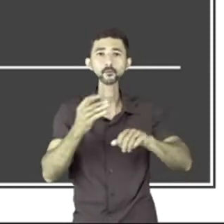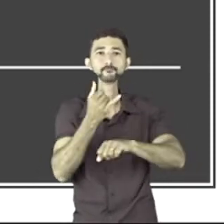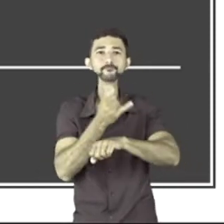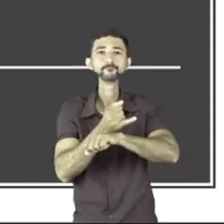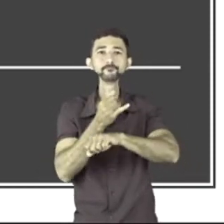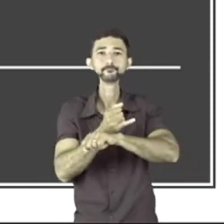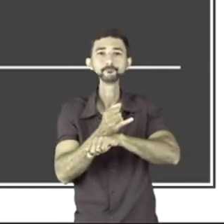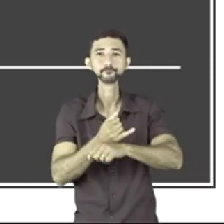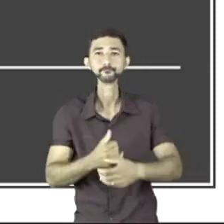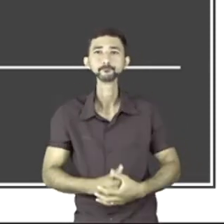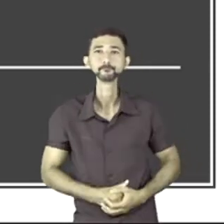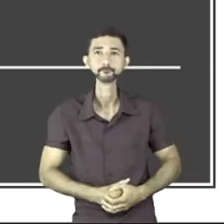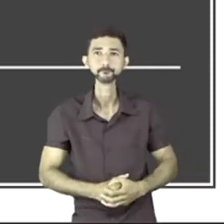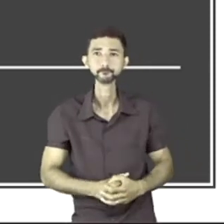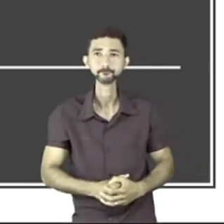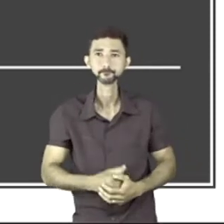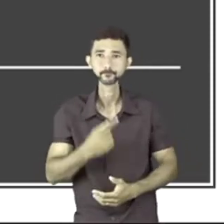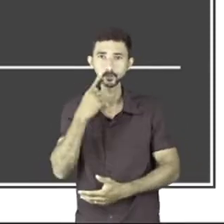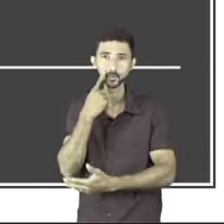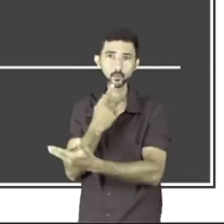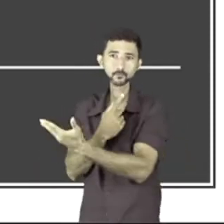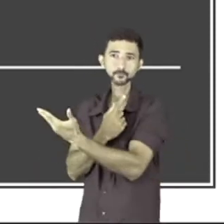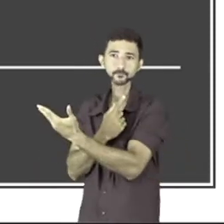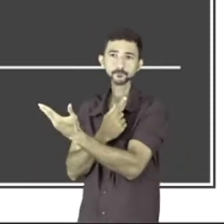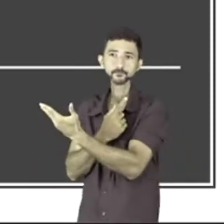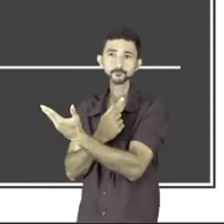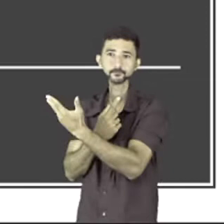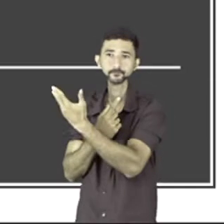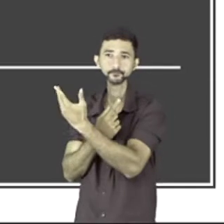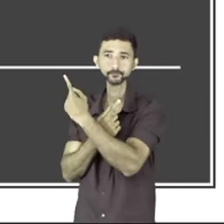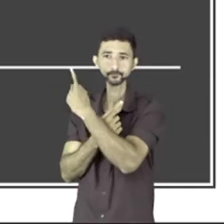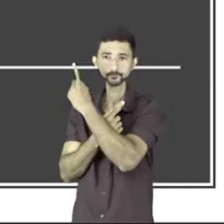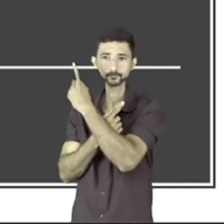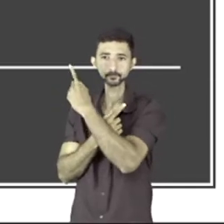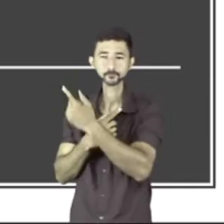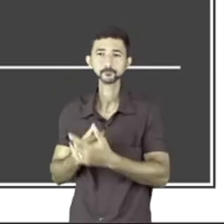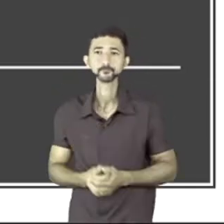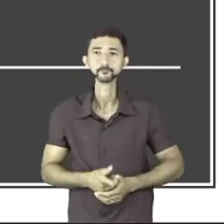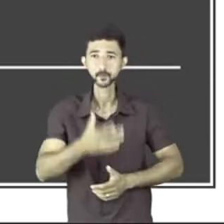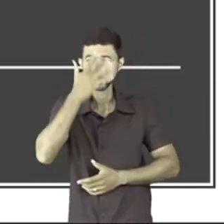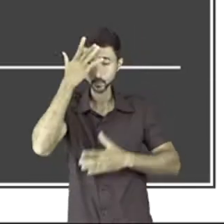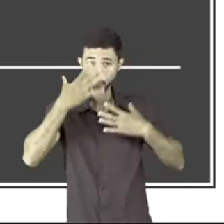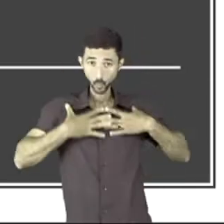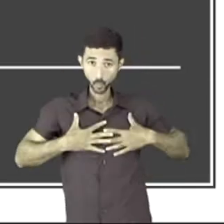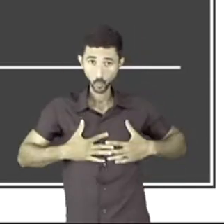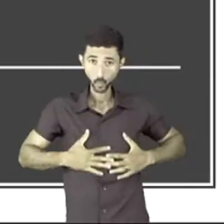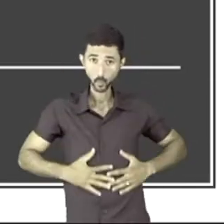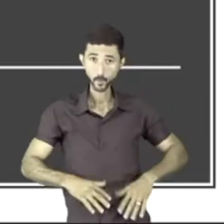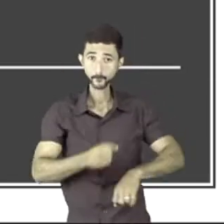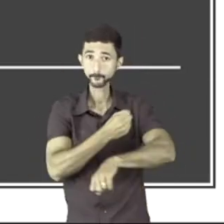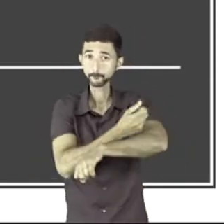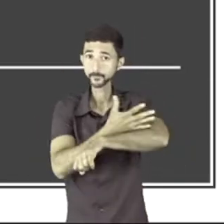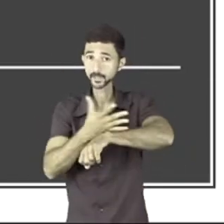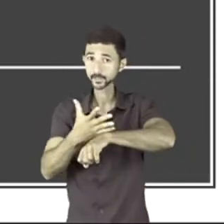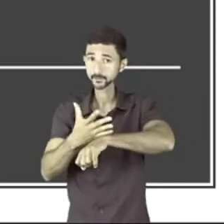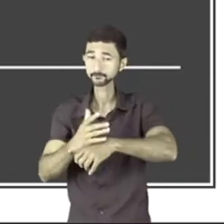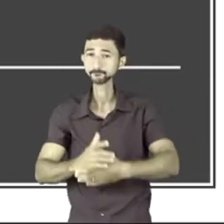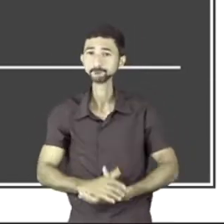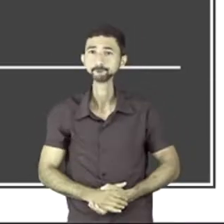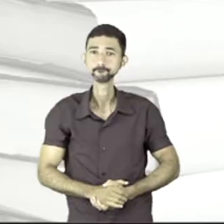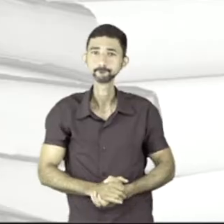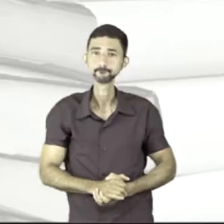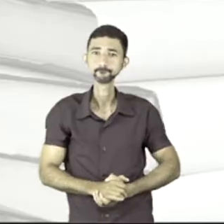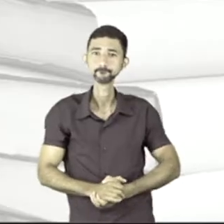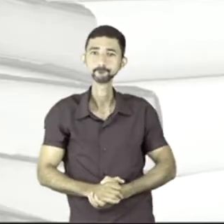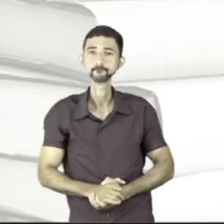metal. Tá? E como vocês estão vendo, os lutadores utilizam uma vestimenta branca. Tá? Então essa é